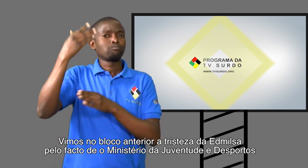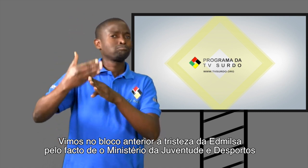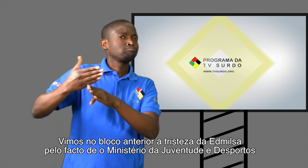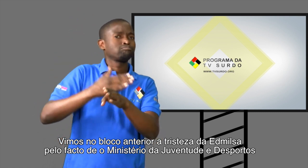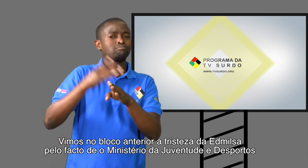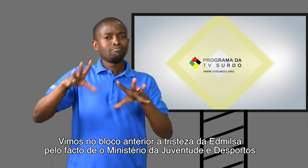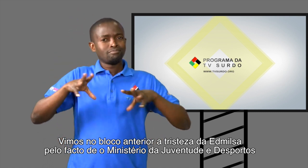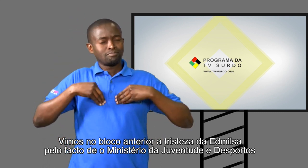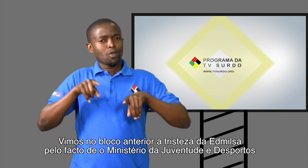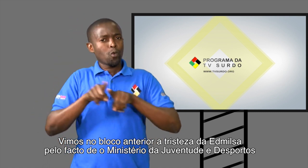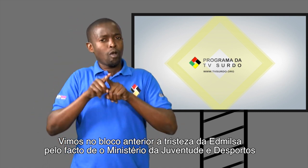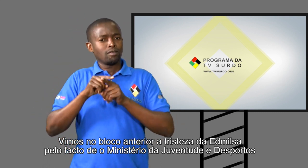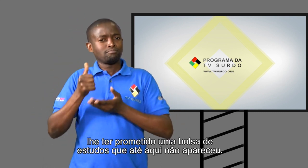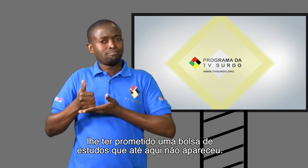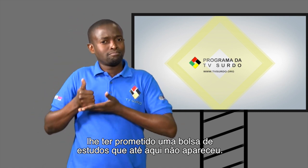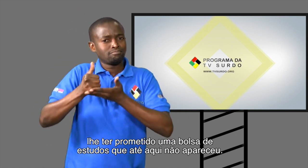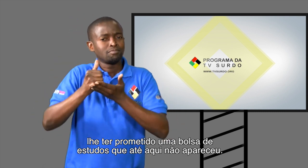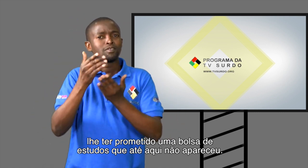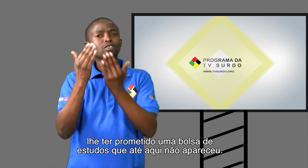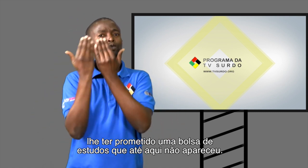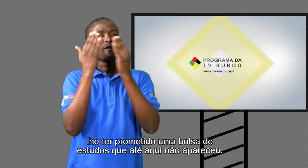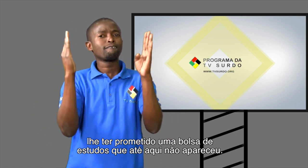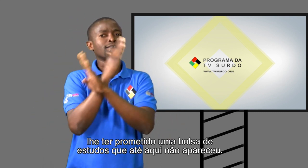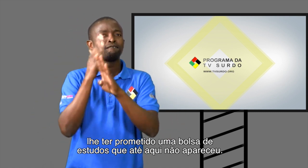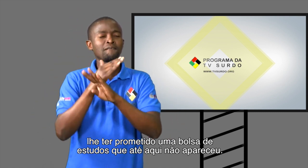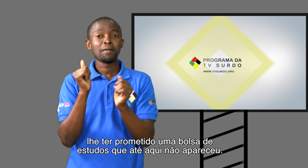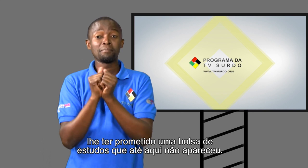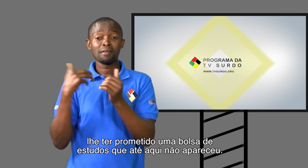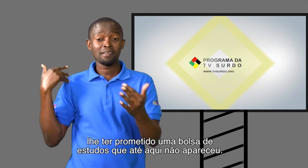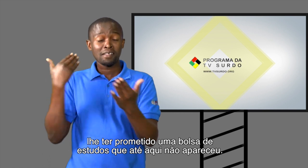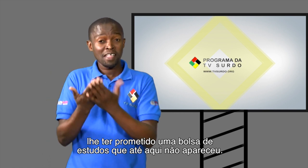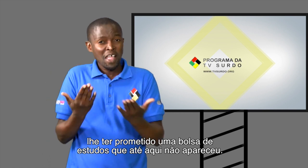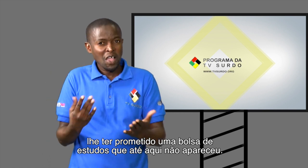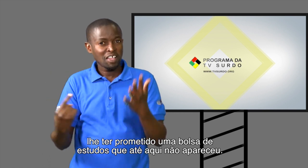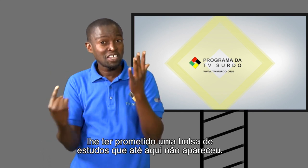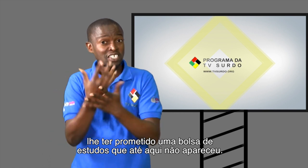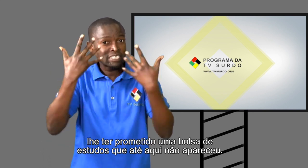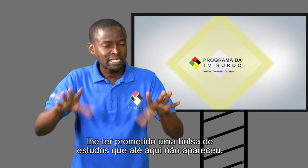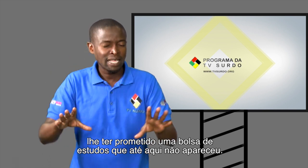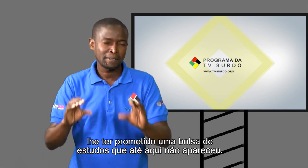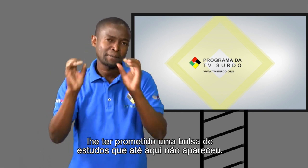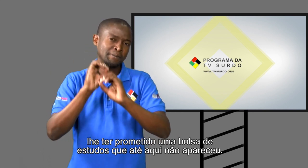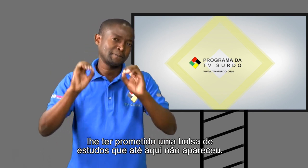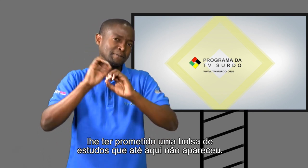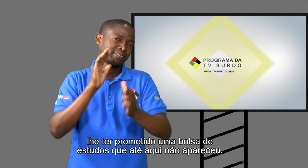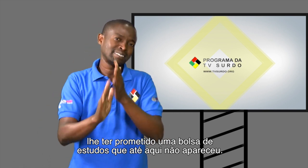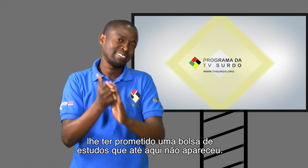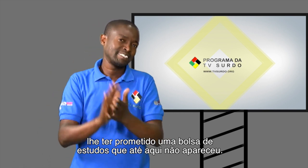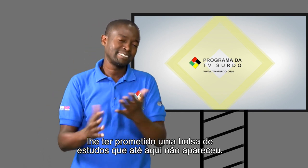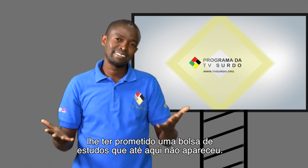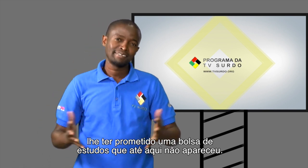Juventude e dos Esportos lhe ter prometido uma bolsa de estudos que até aqui não apareceu.